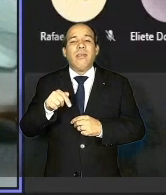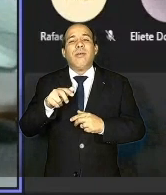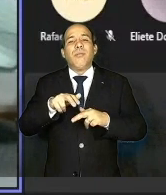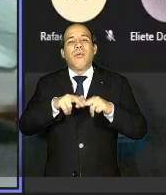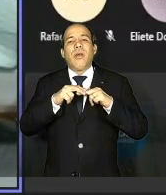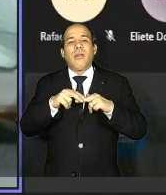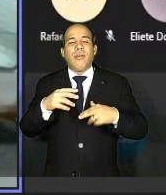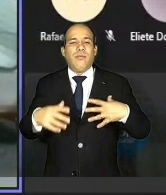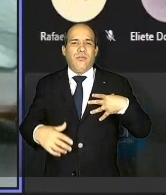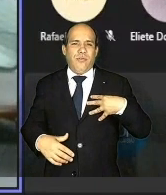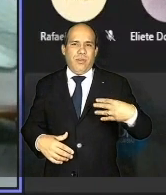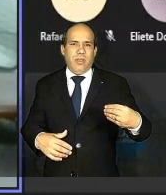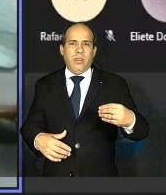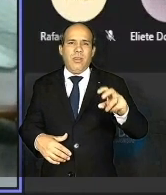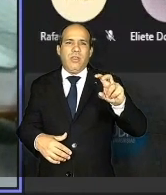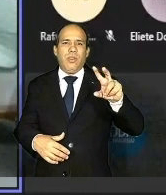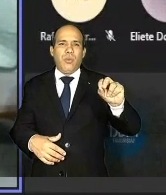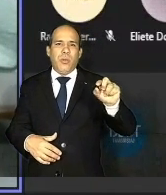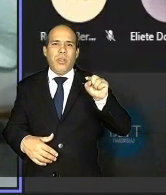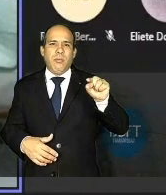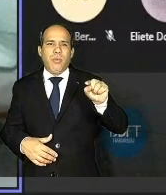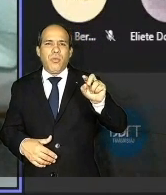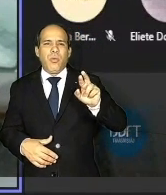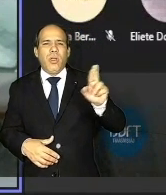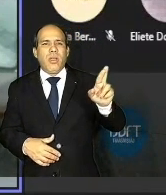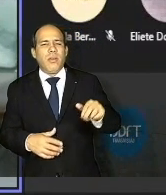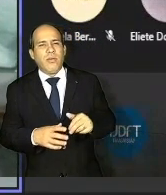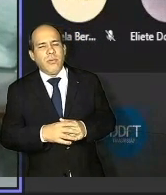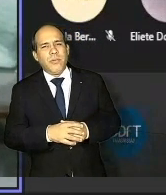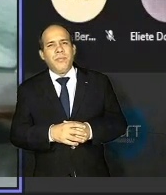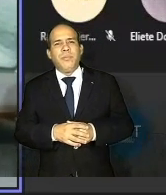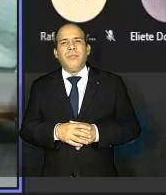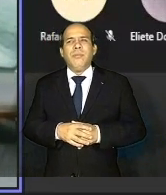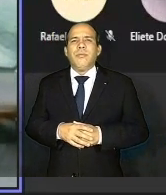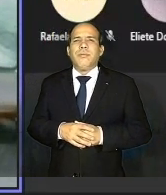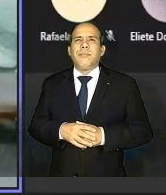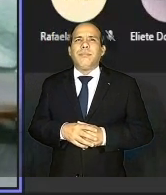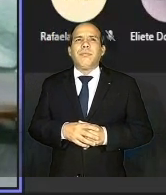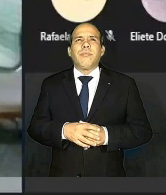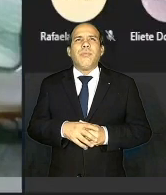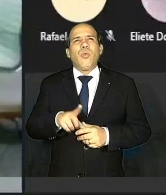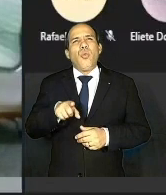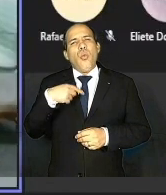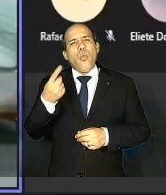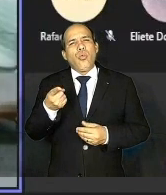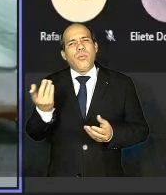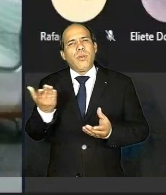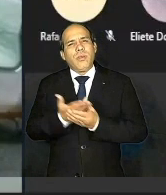valoração referente. Aqui, nesse caso aqui, foi da filha R$50 mil.